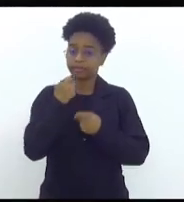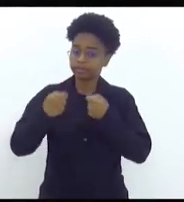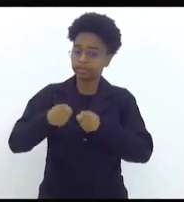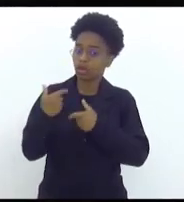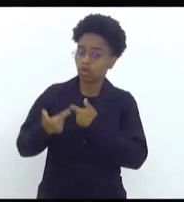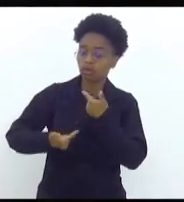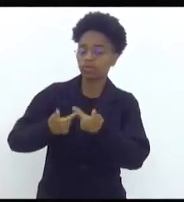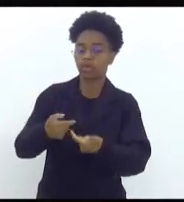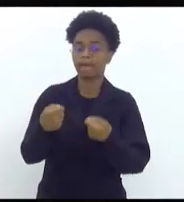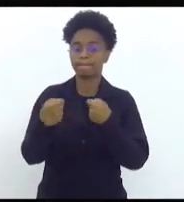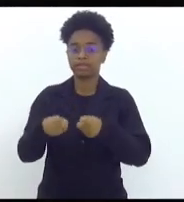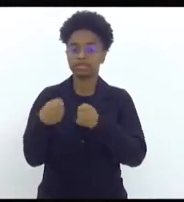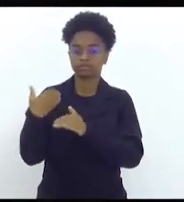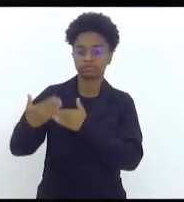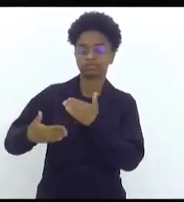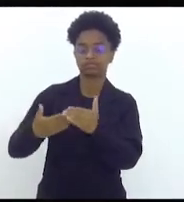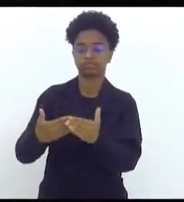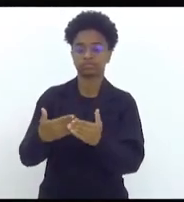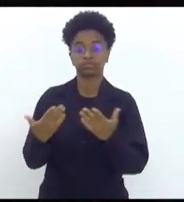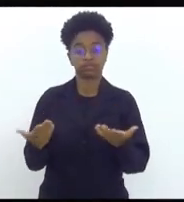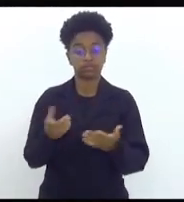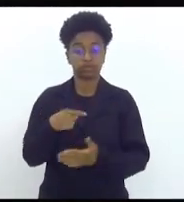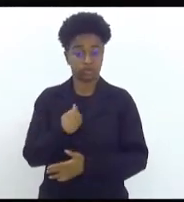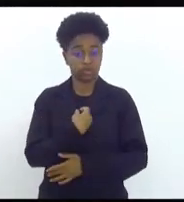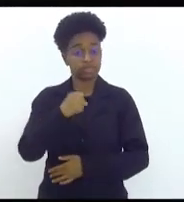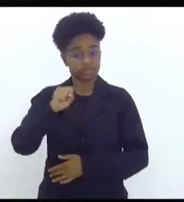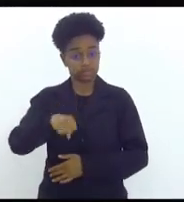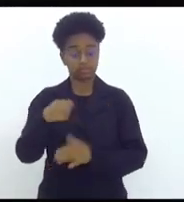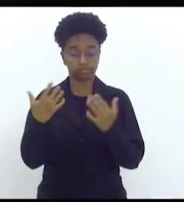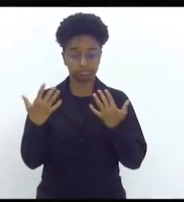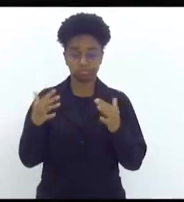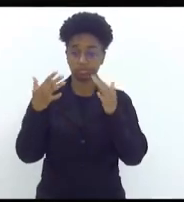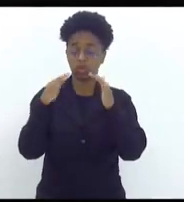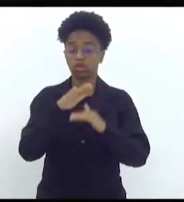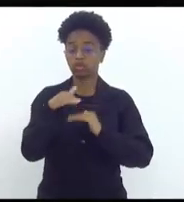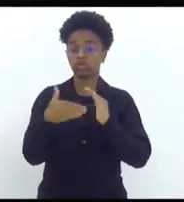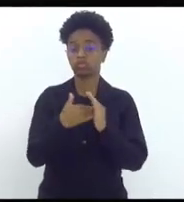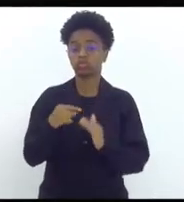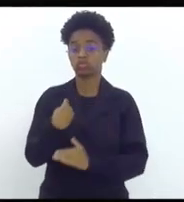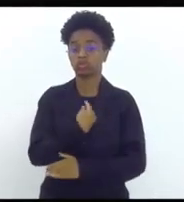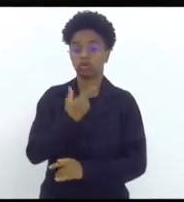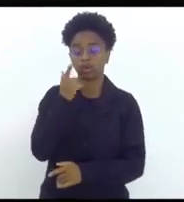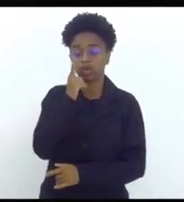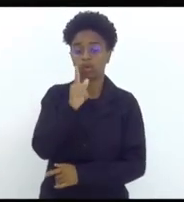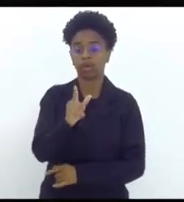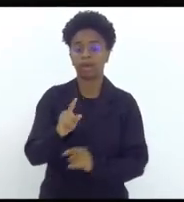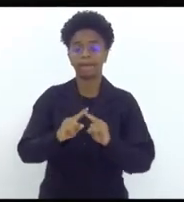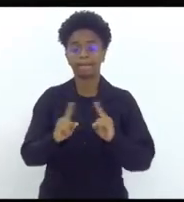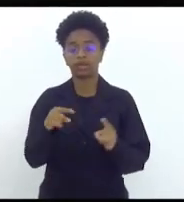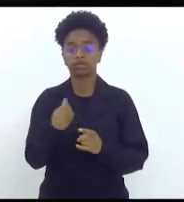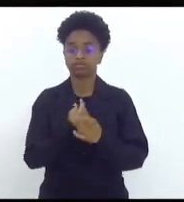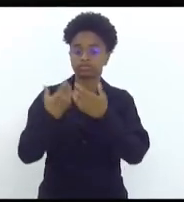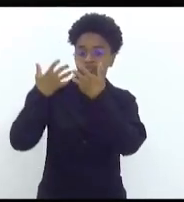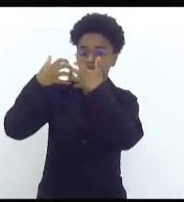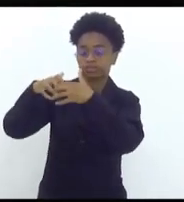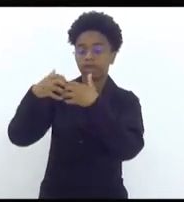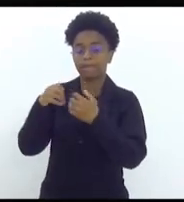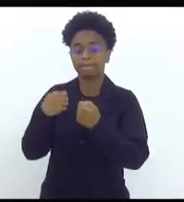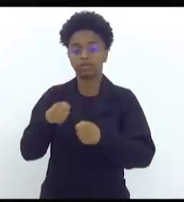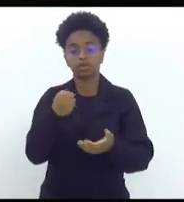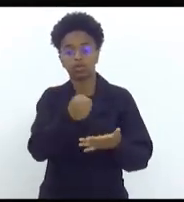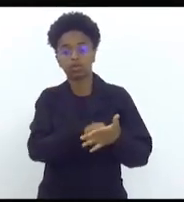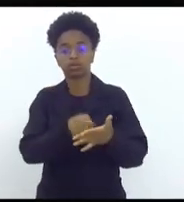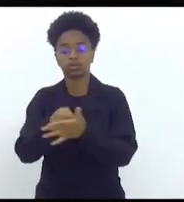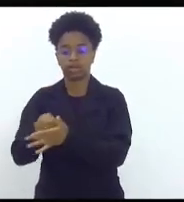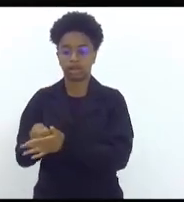há muito que avançar Vamos sim comemorar tudo que conquistamos Mas vamos refletir que precisamos lutar